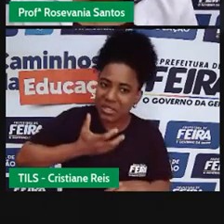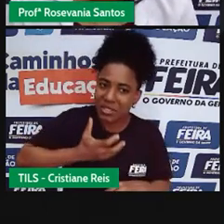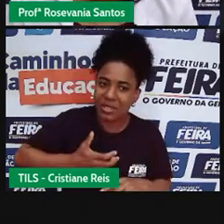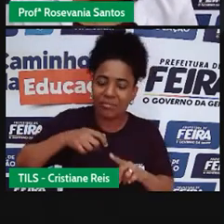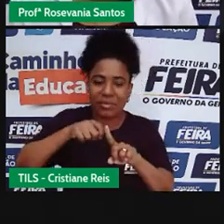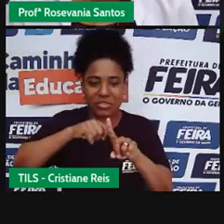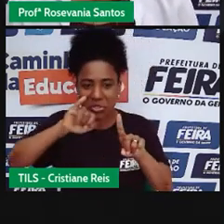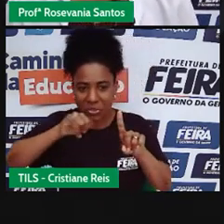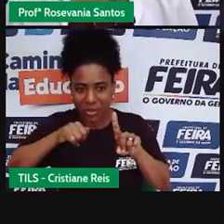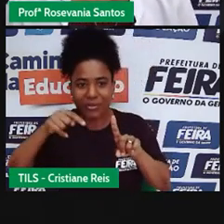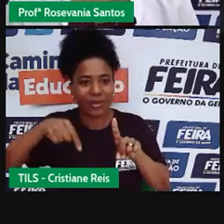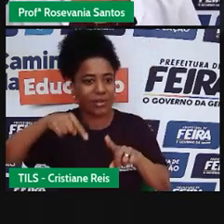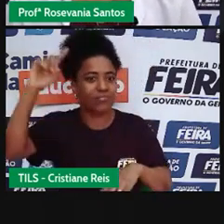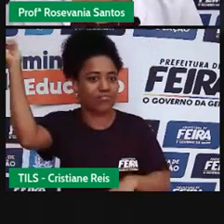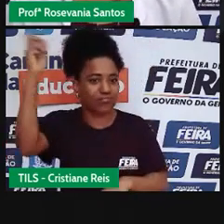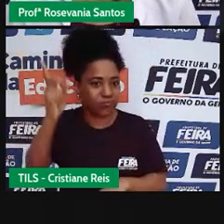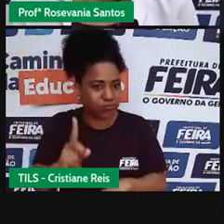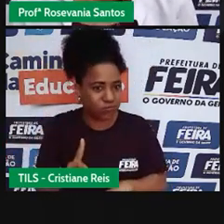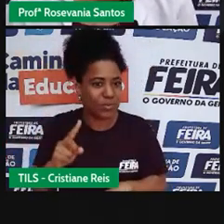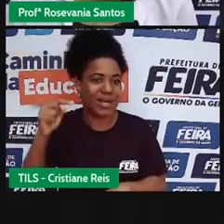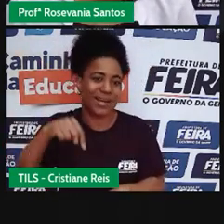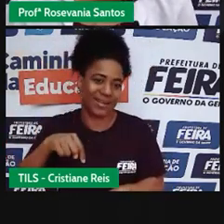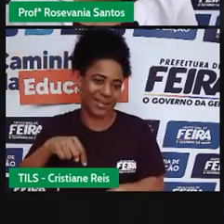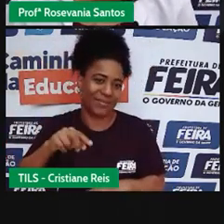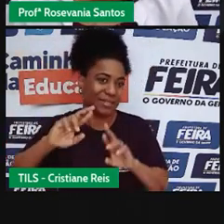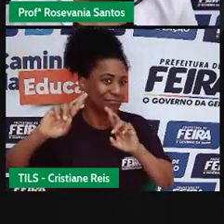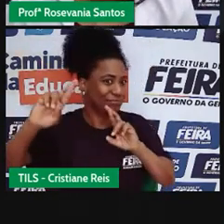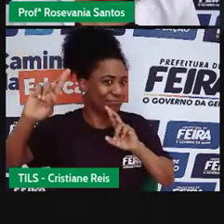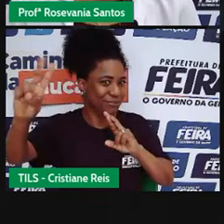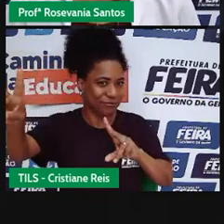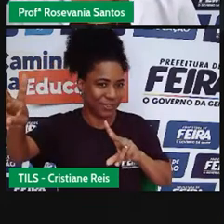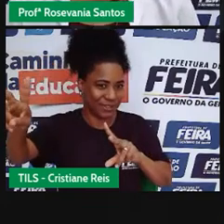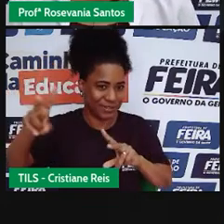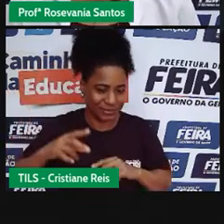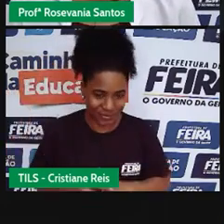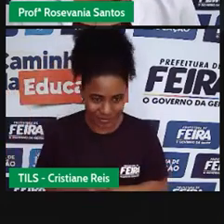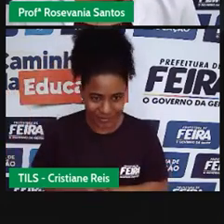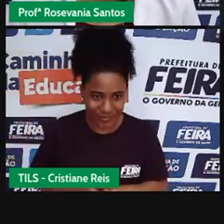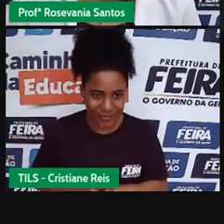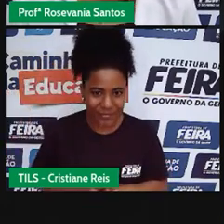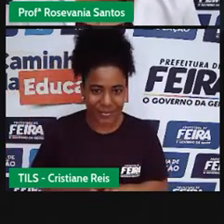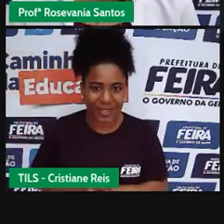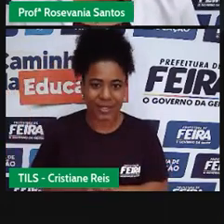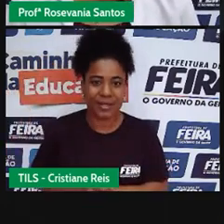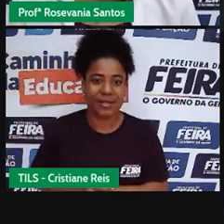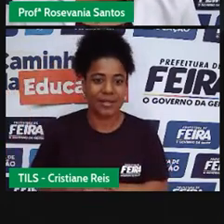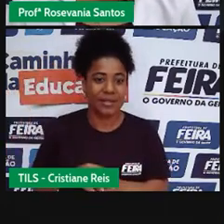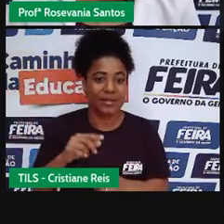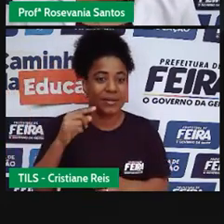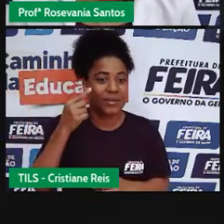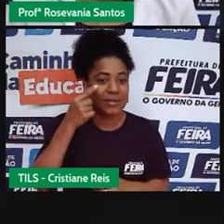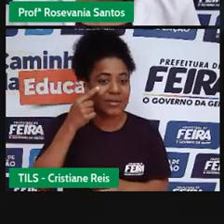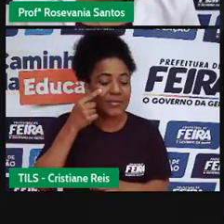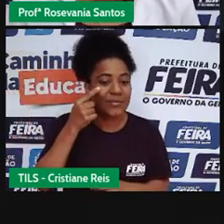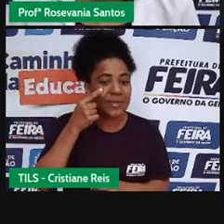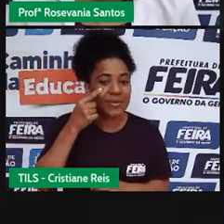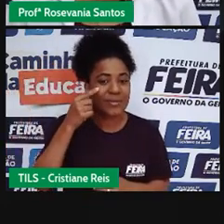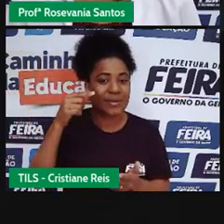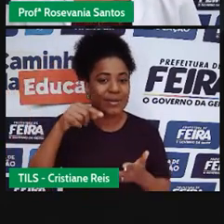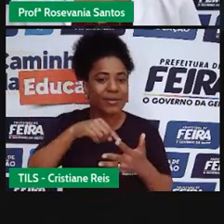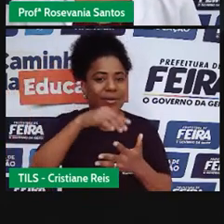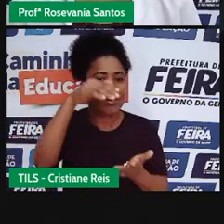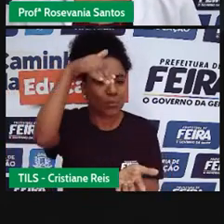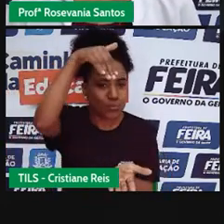em junho, né? Aí ficou essa partezinha aqui no final. Essa partezinha aqui do final é a